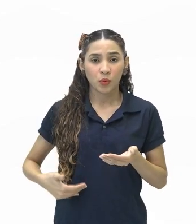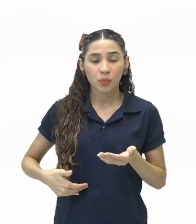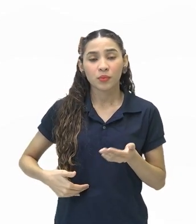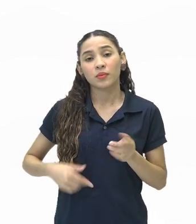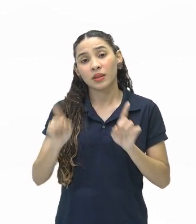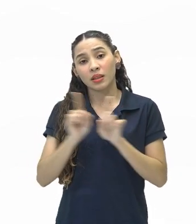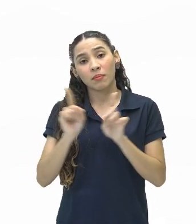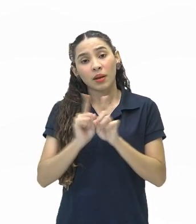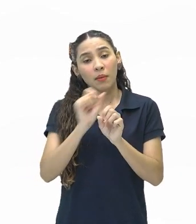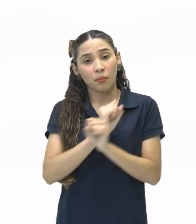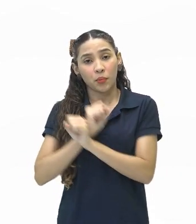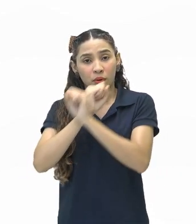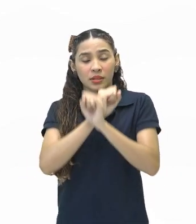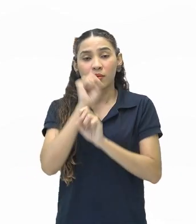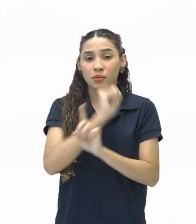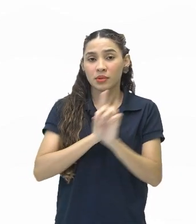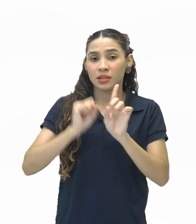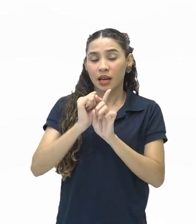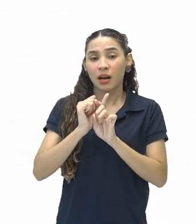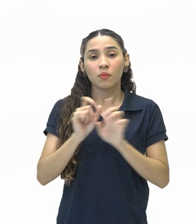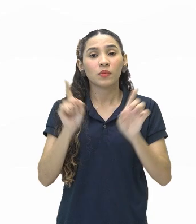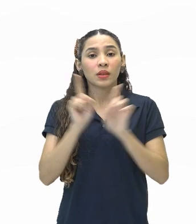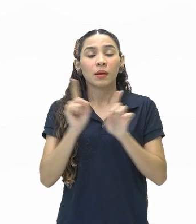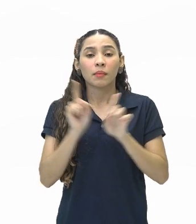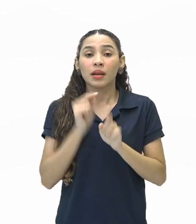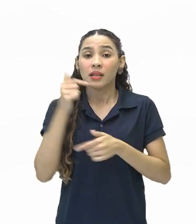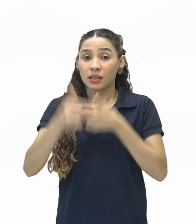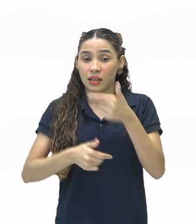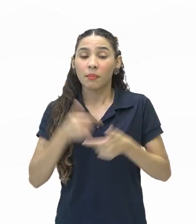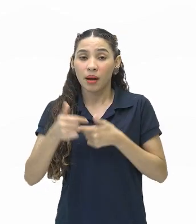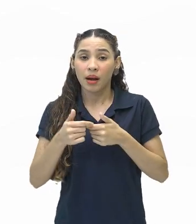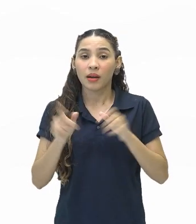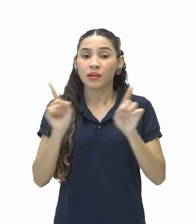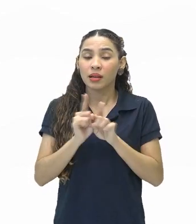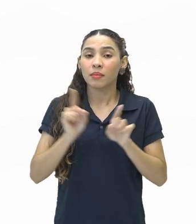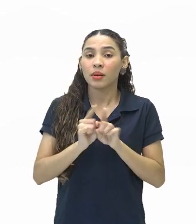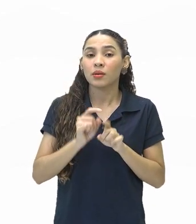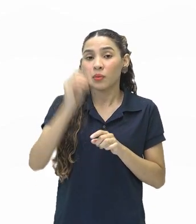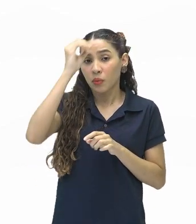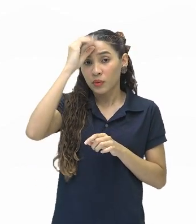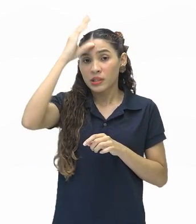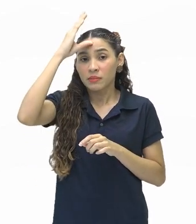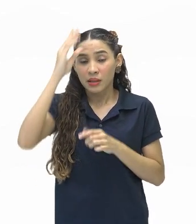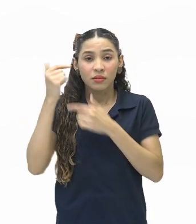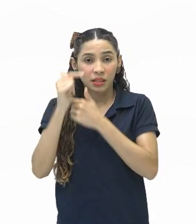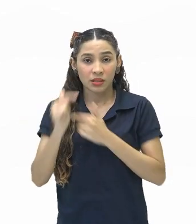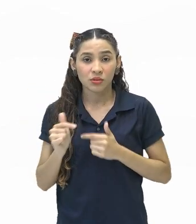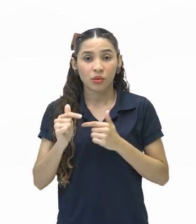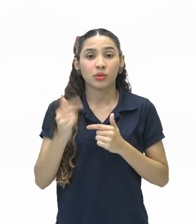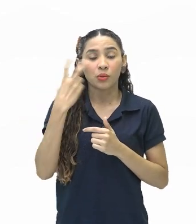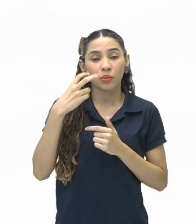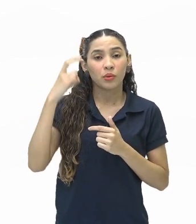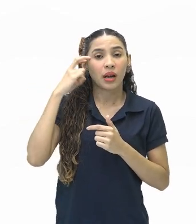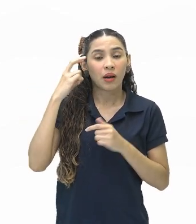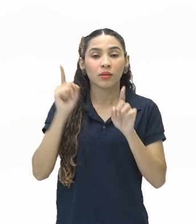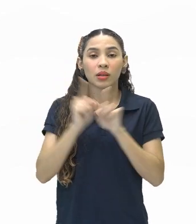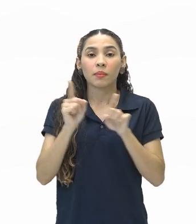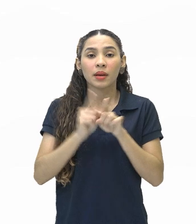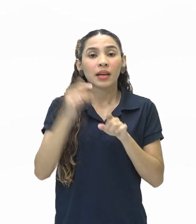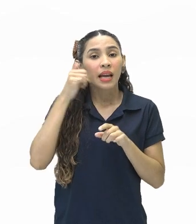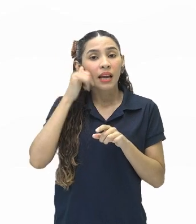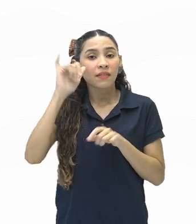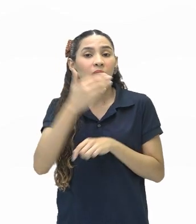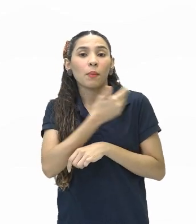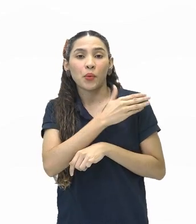a questão da proteção social, a empregabilidade, o reconhecimento de tradições culturais, o combate